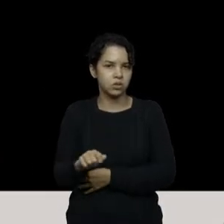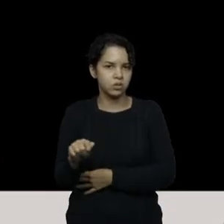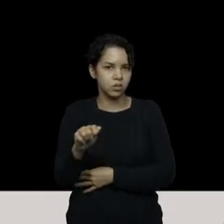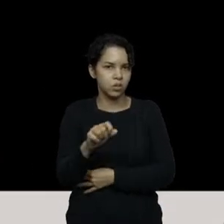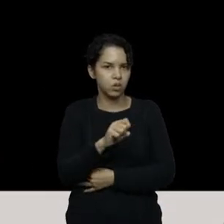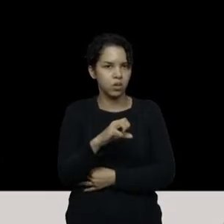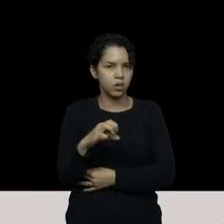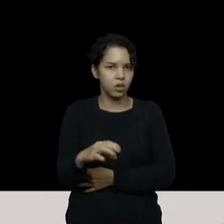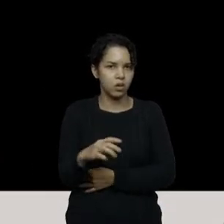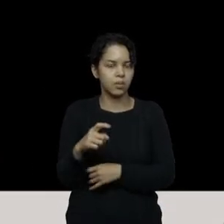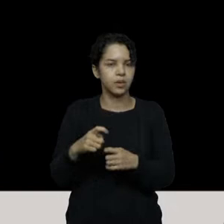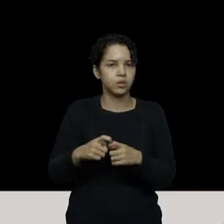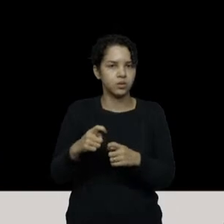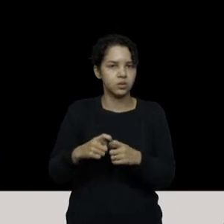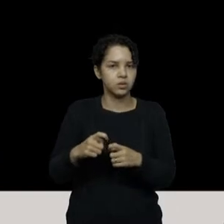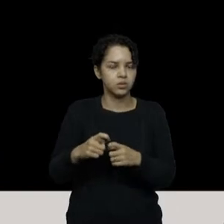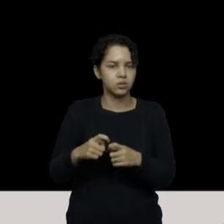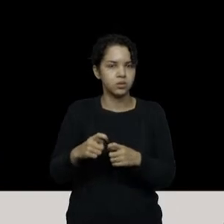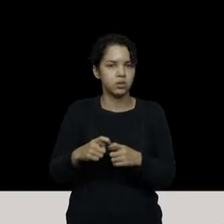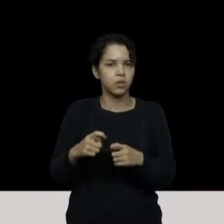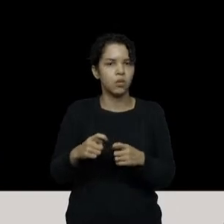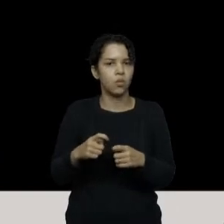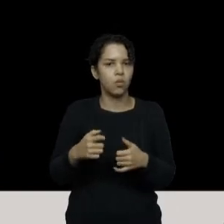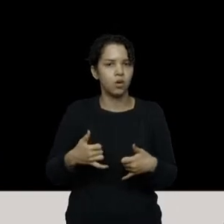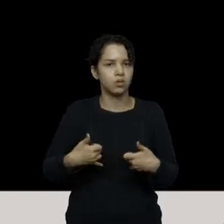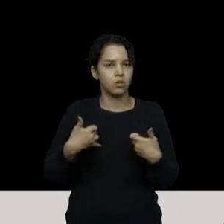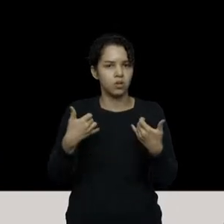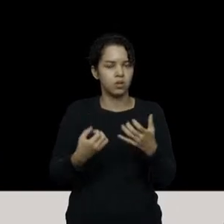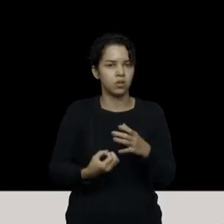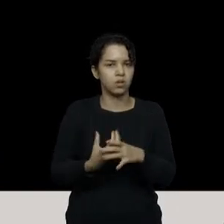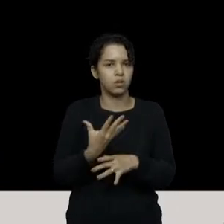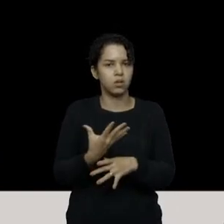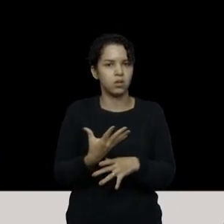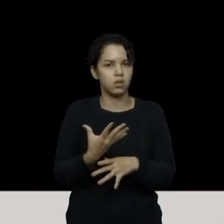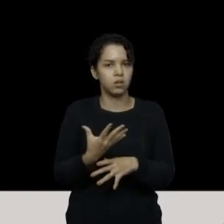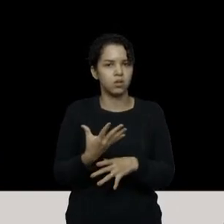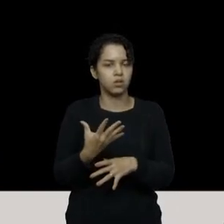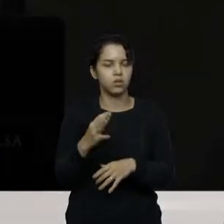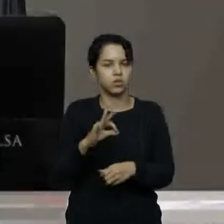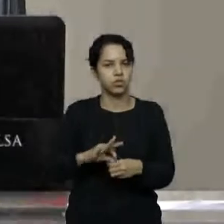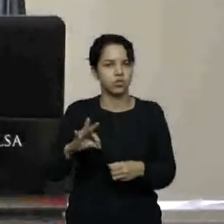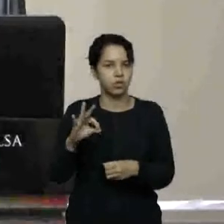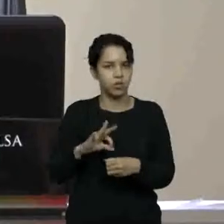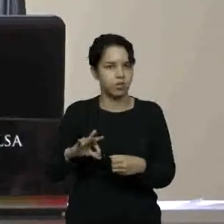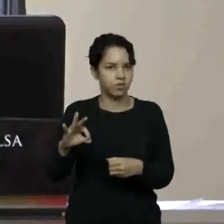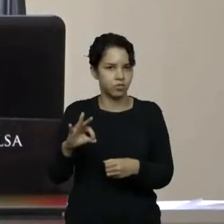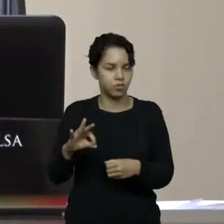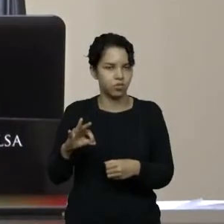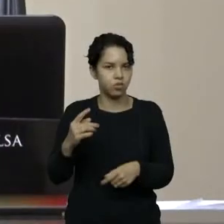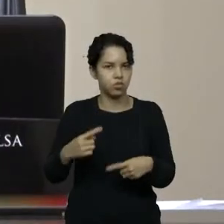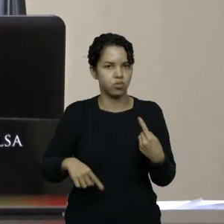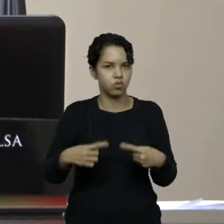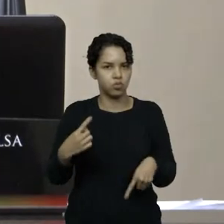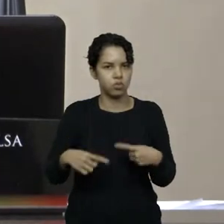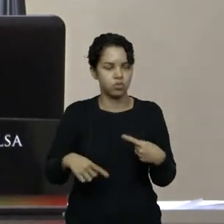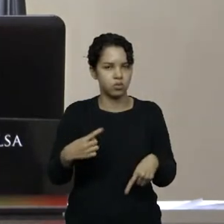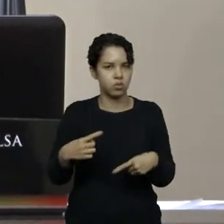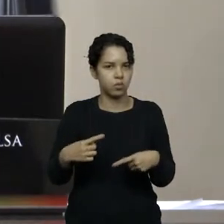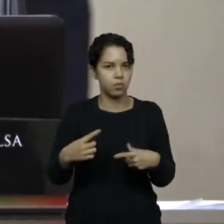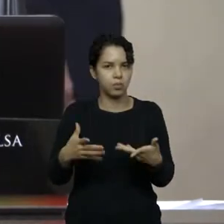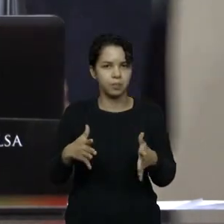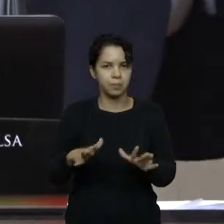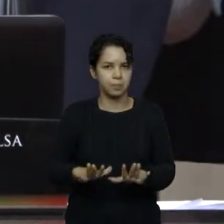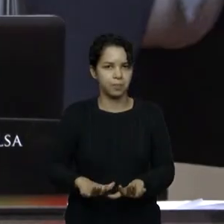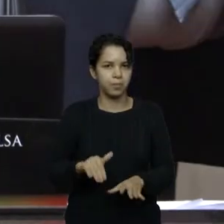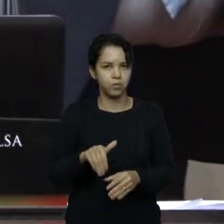pela passagem do aniversário de fundação da referida entidade e discussão não havendo Quem Queira